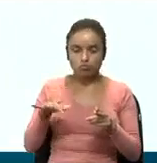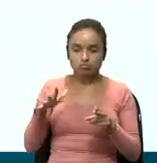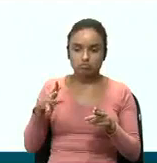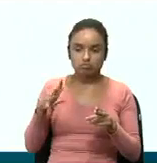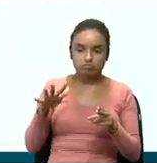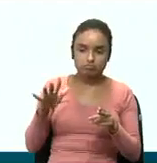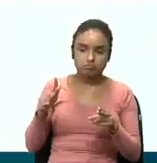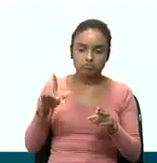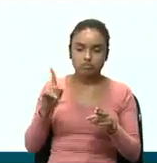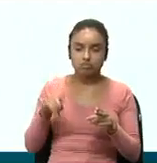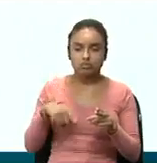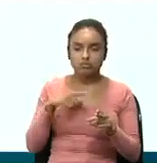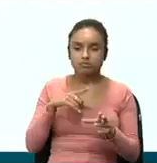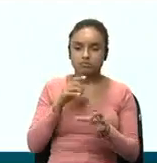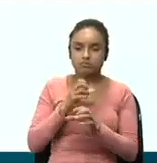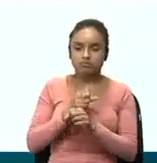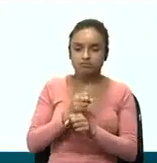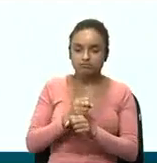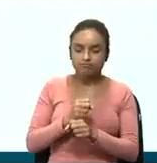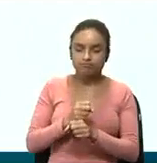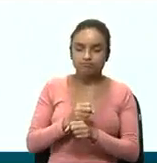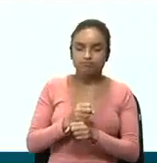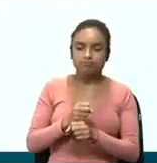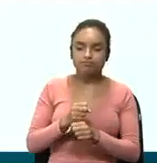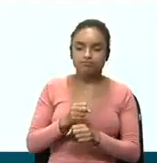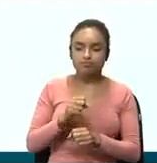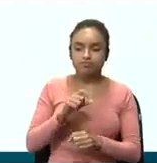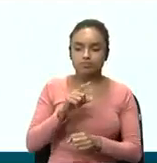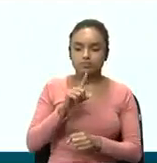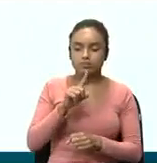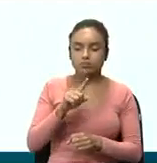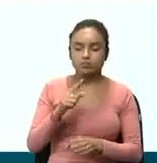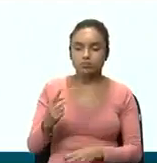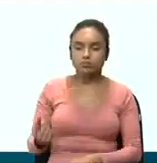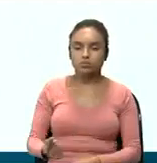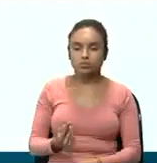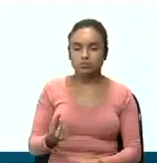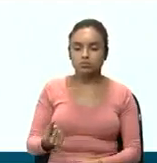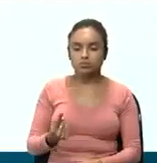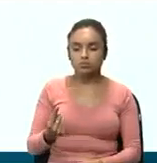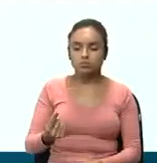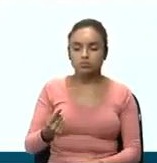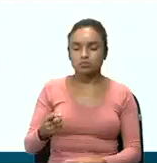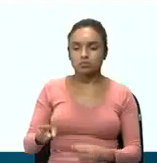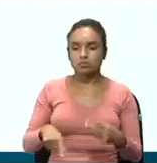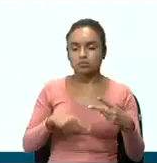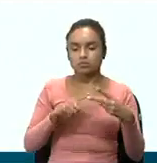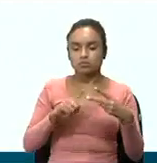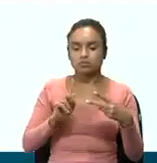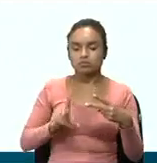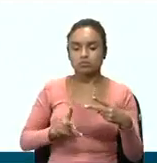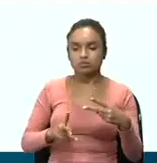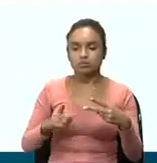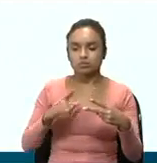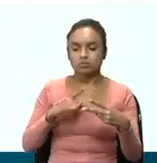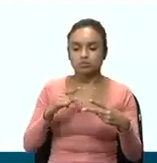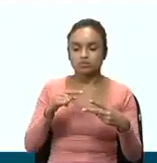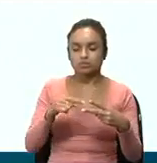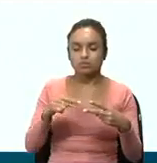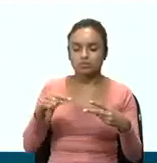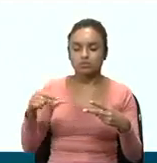Nós vamos ter um somatório de 1 ao infinito. Sempre nós vamos ter um menos